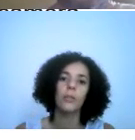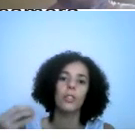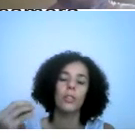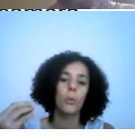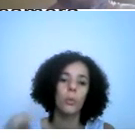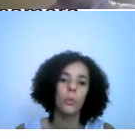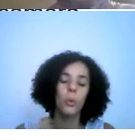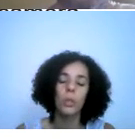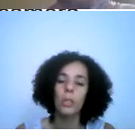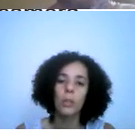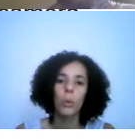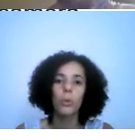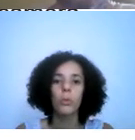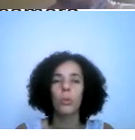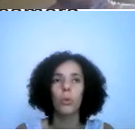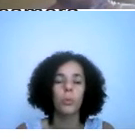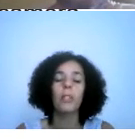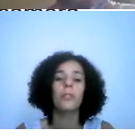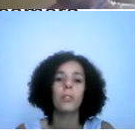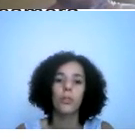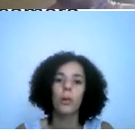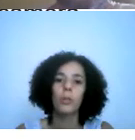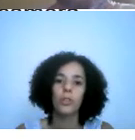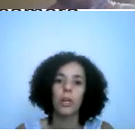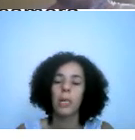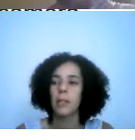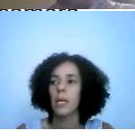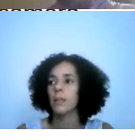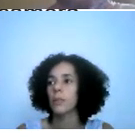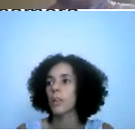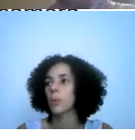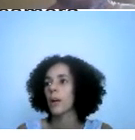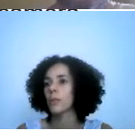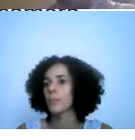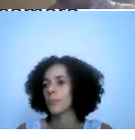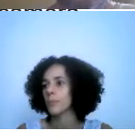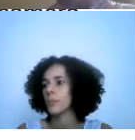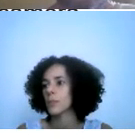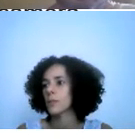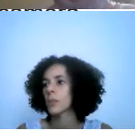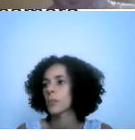biodiversidade e todos os benefícios de um ecossistema equilibrado e saudável.